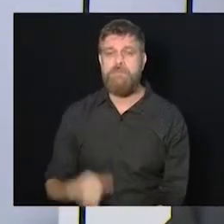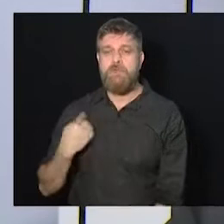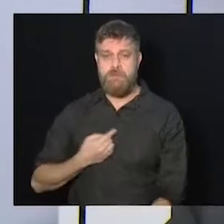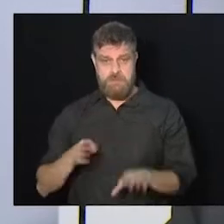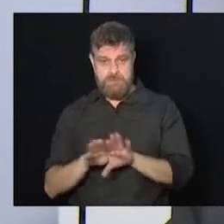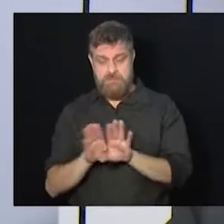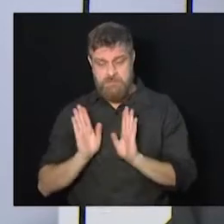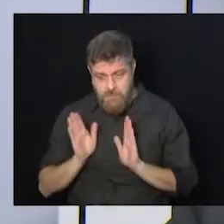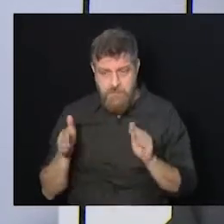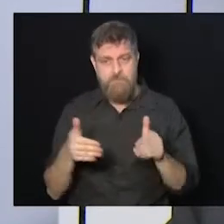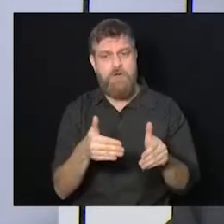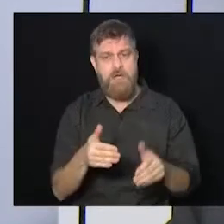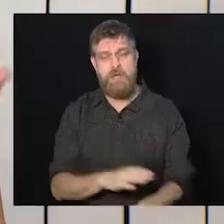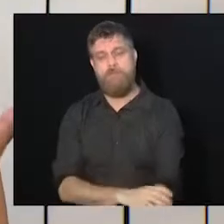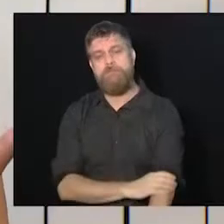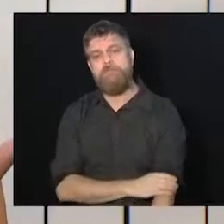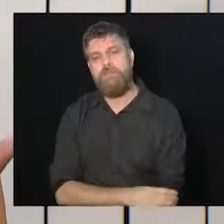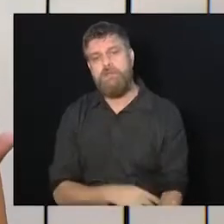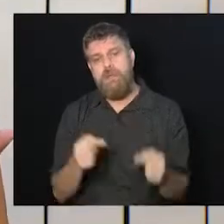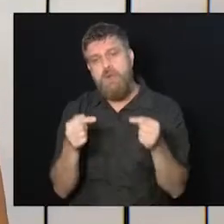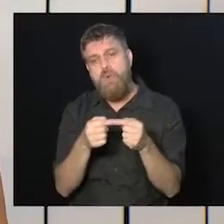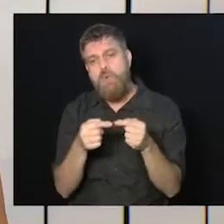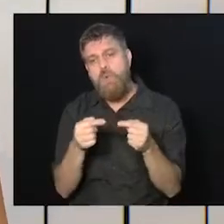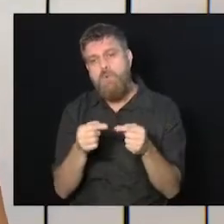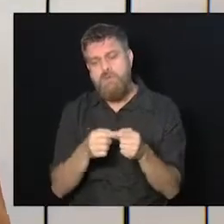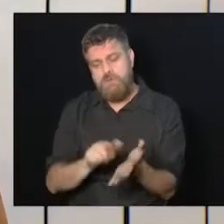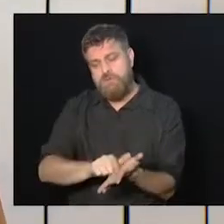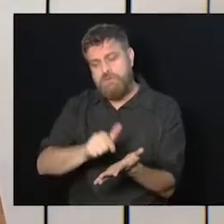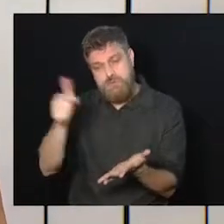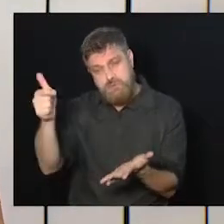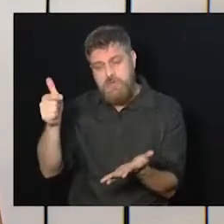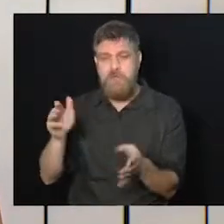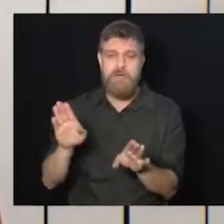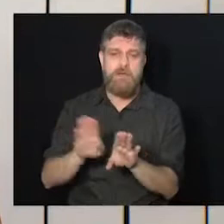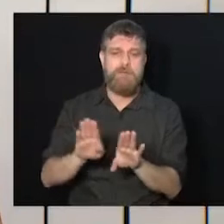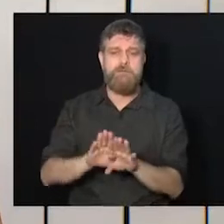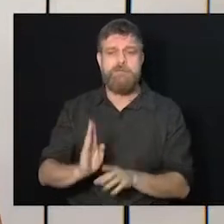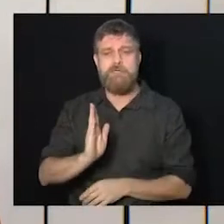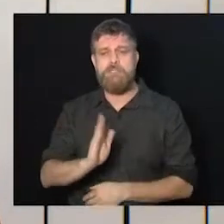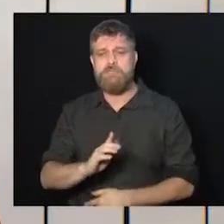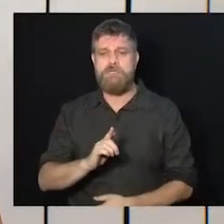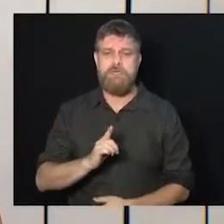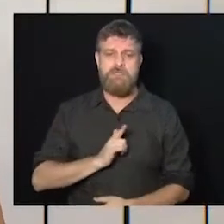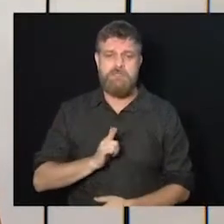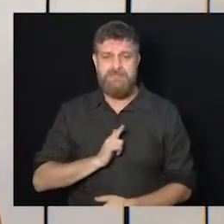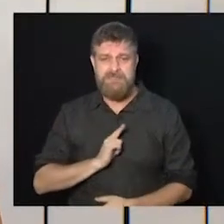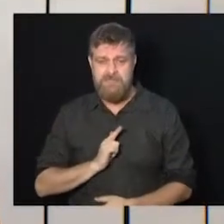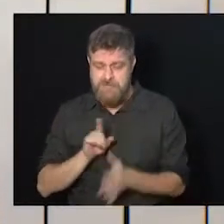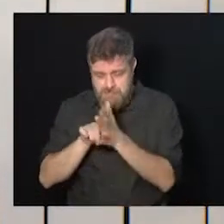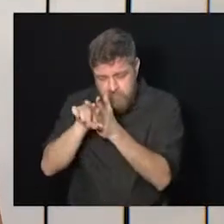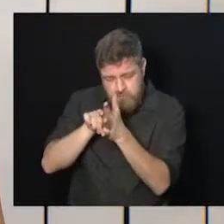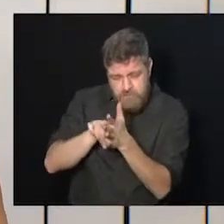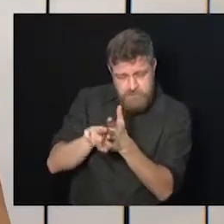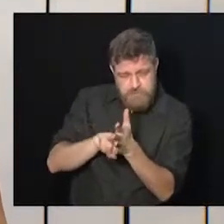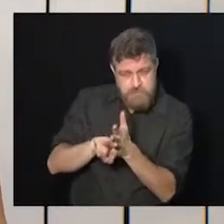pouco agora, até porque, de acordo com a imprensa, inclusive, nós estamos aí tendo algumas